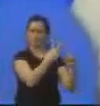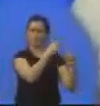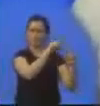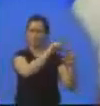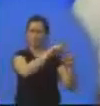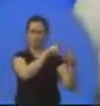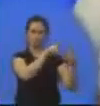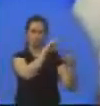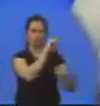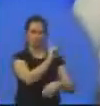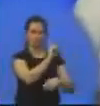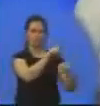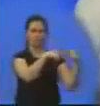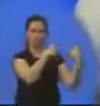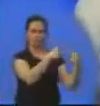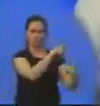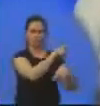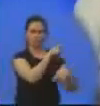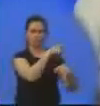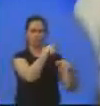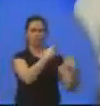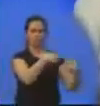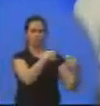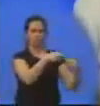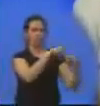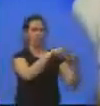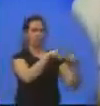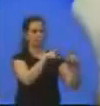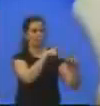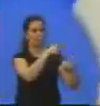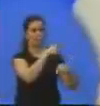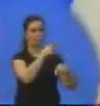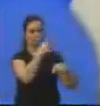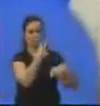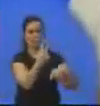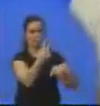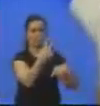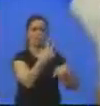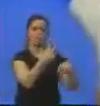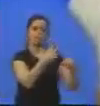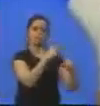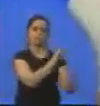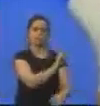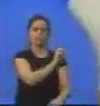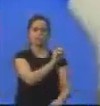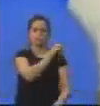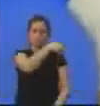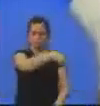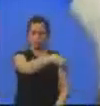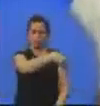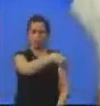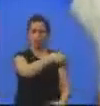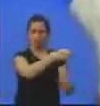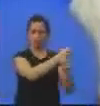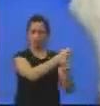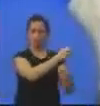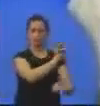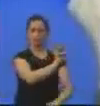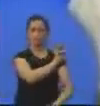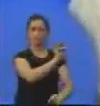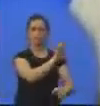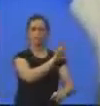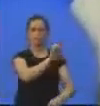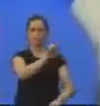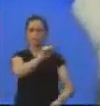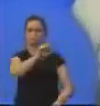a primeira coisa. Portanto, x tem que ser diferente de menos 2. O domínio, então, da nossa função vai ser